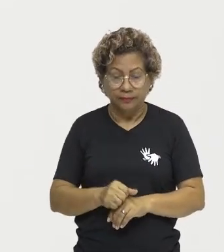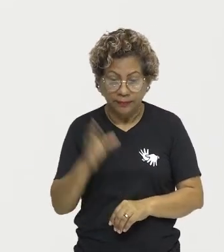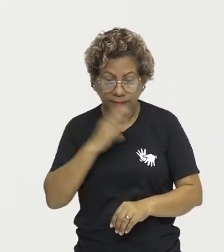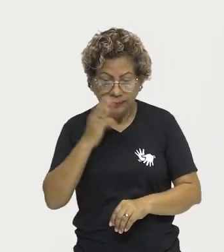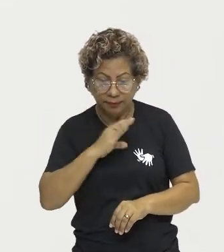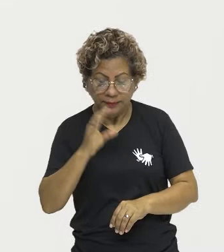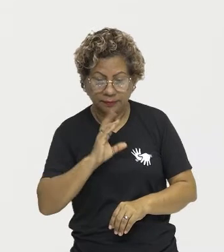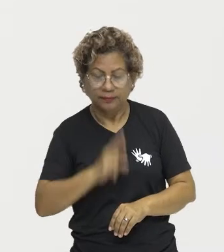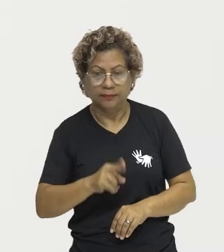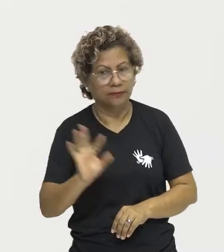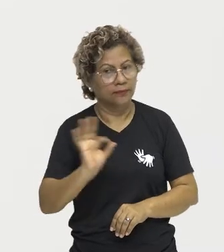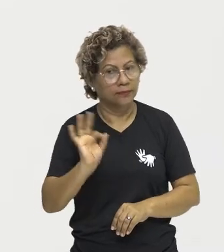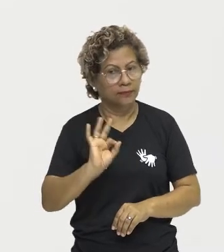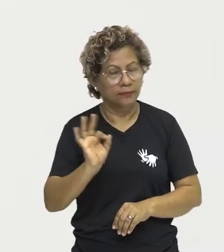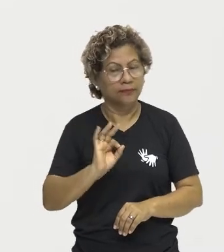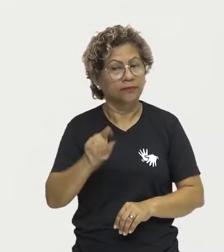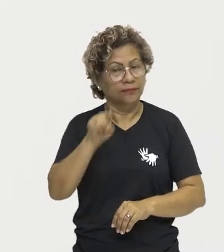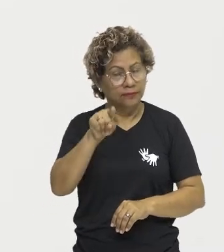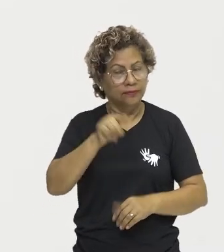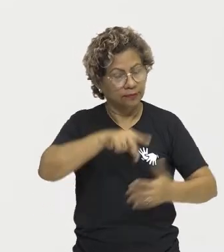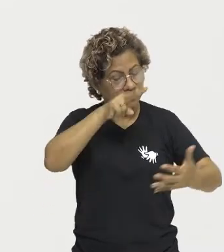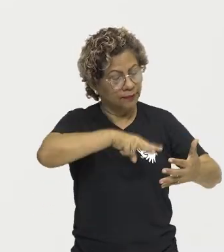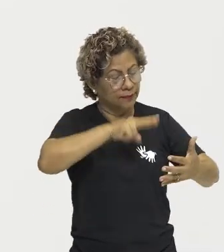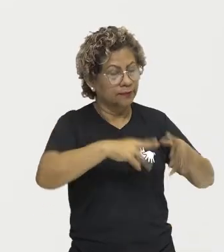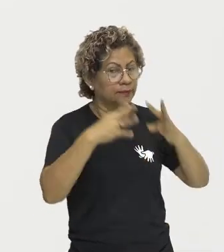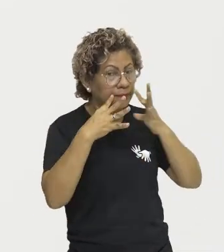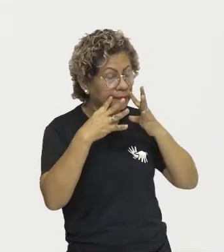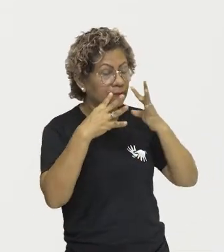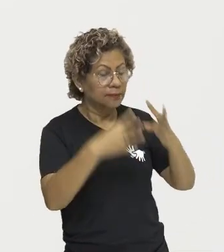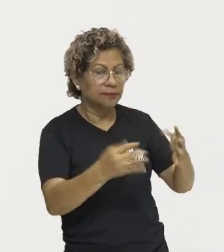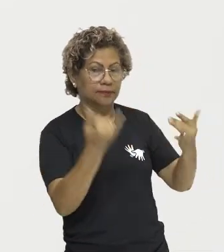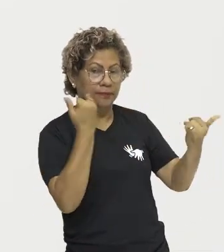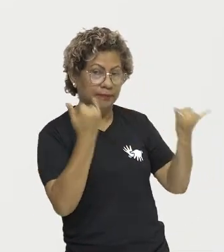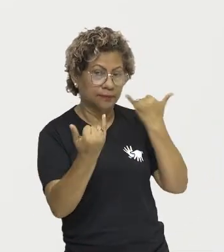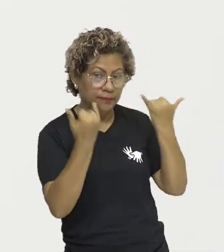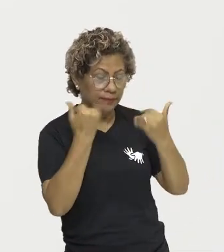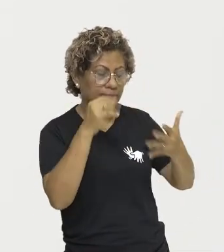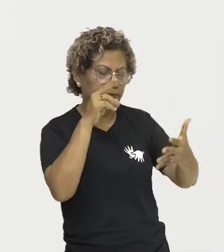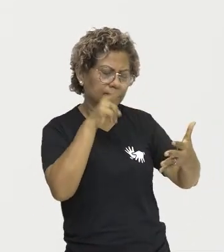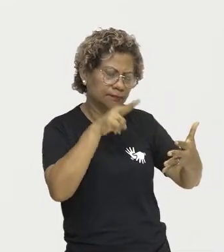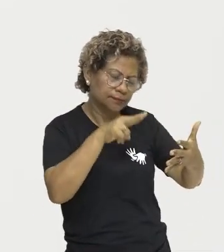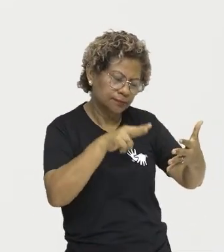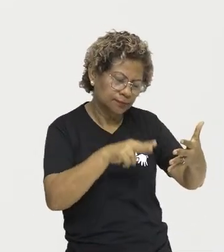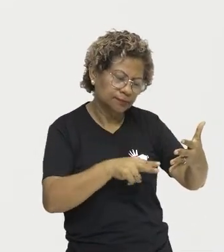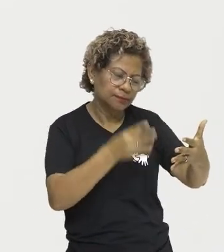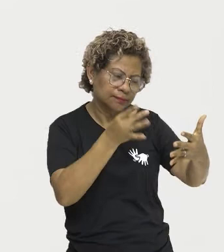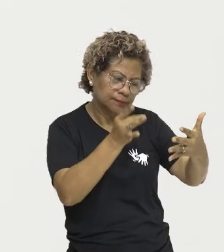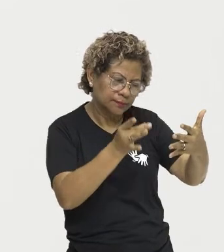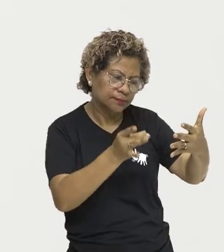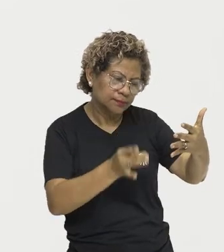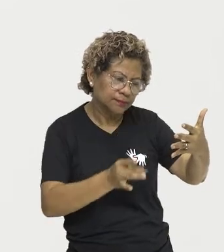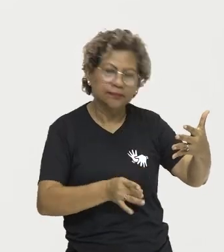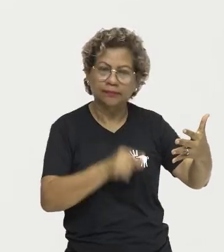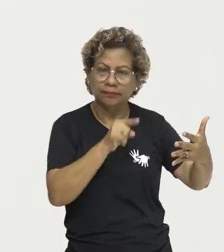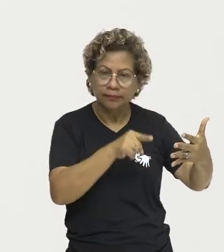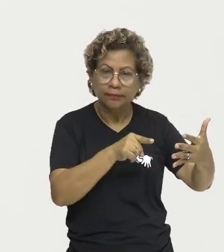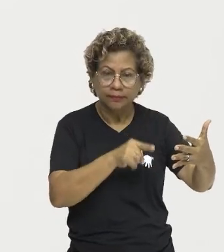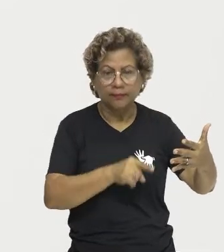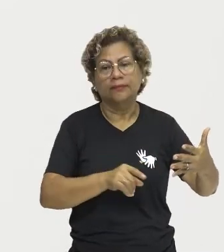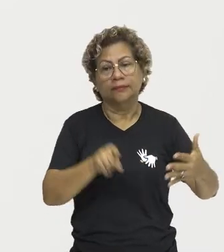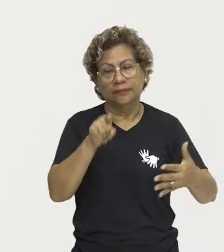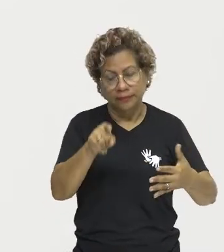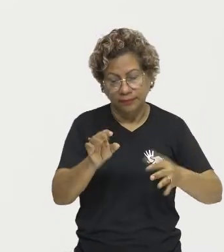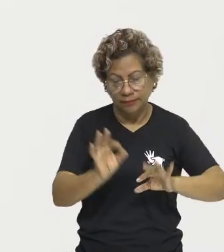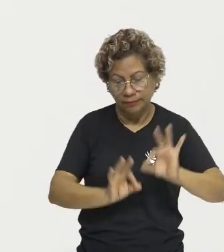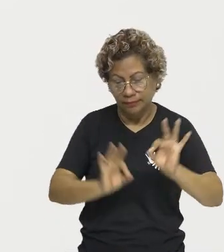tá? Você tem que resolver. Primeiro, vamos colocar os dados. Vamos colocar nessa aí mesmo para ir lendo, tá? Vamos